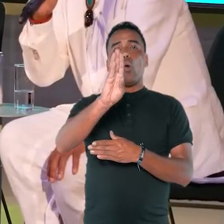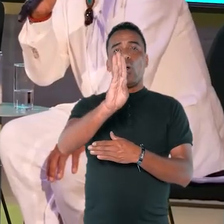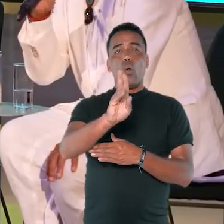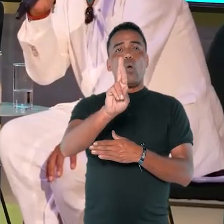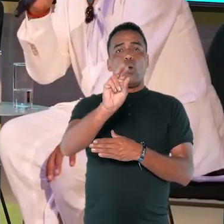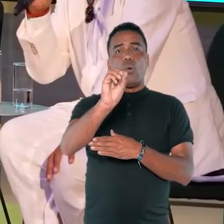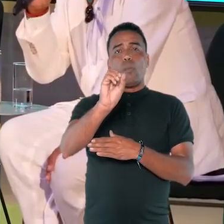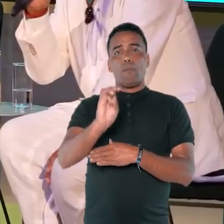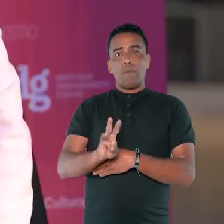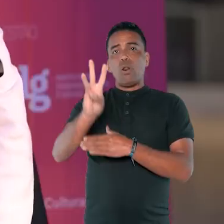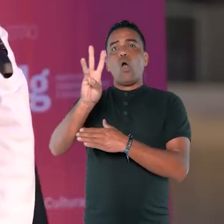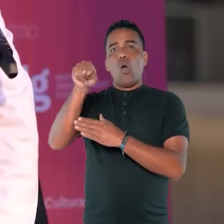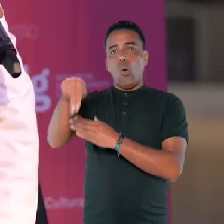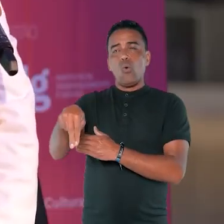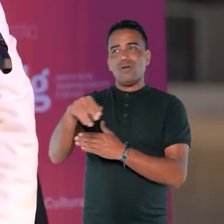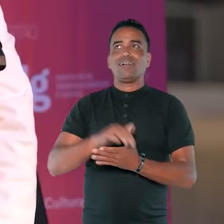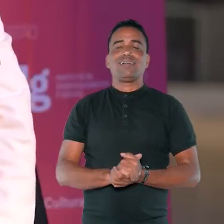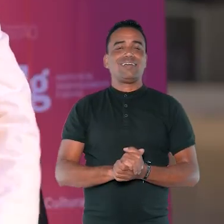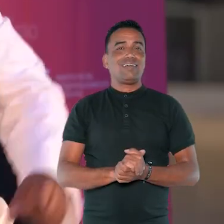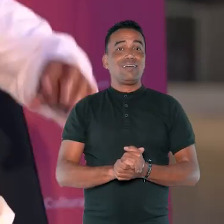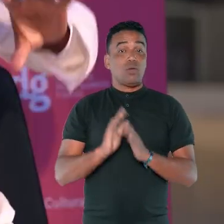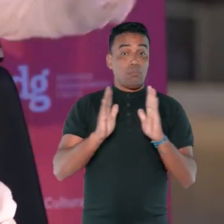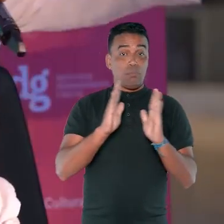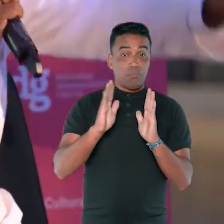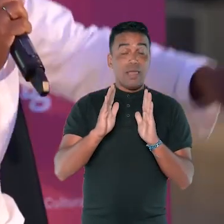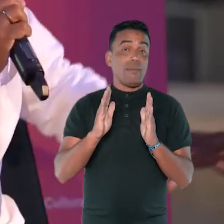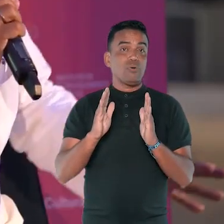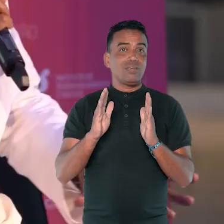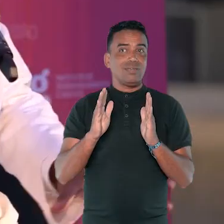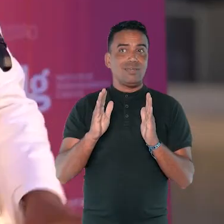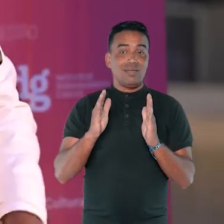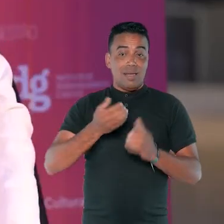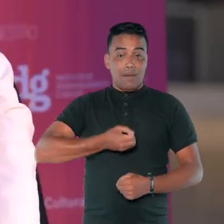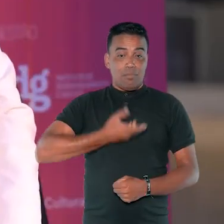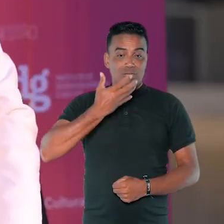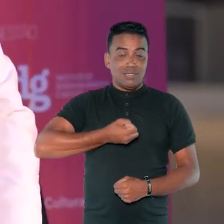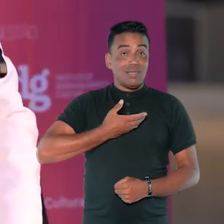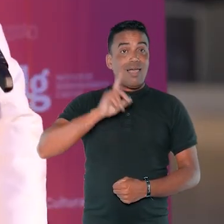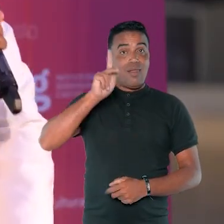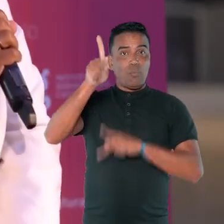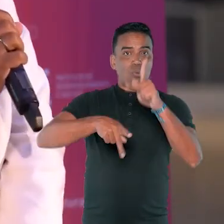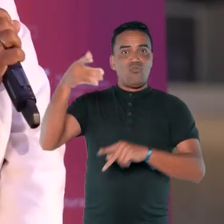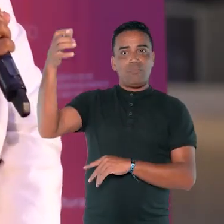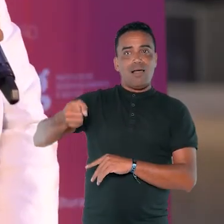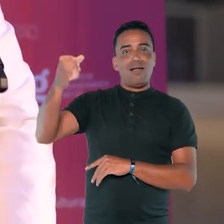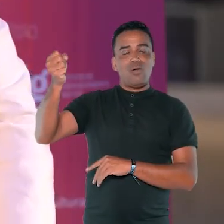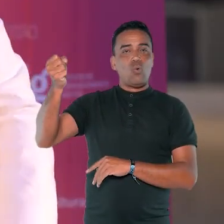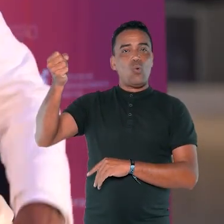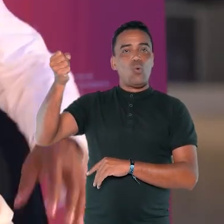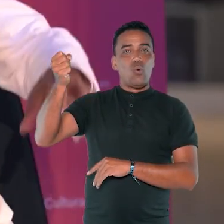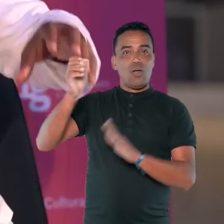em que os poetas eram brancos, esse tempo passou,